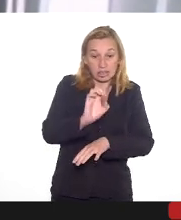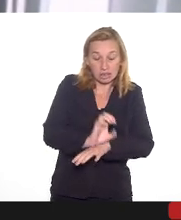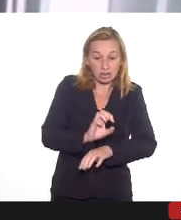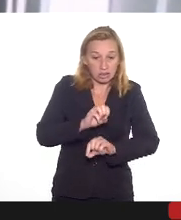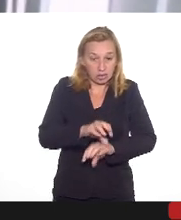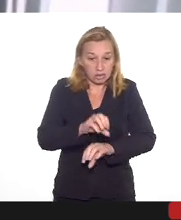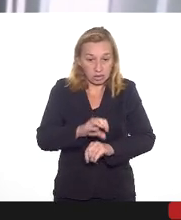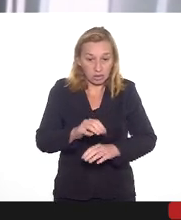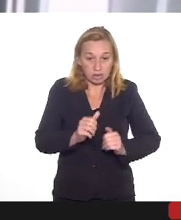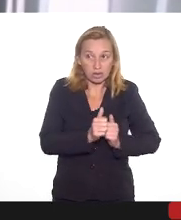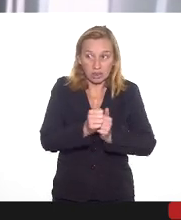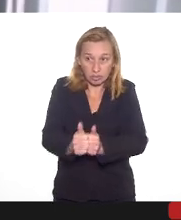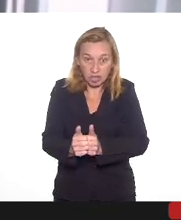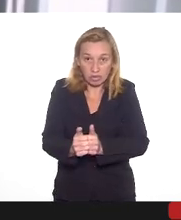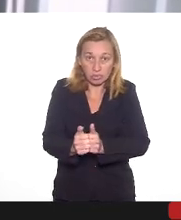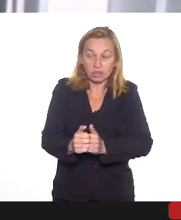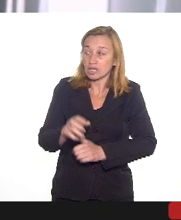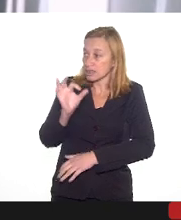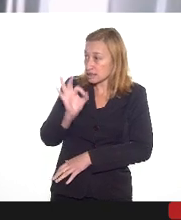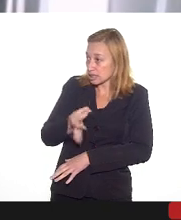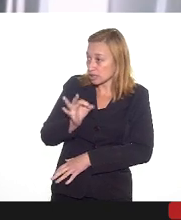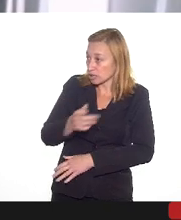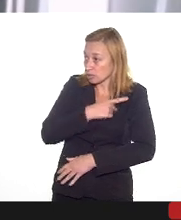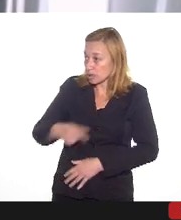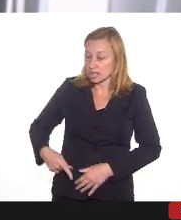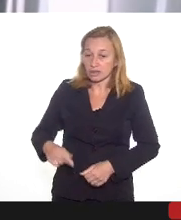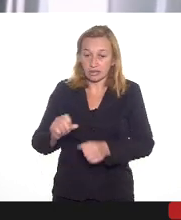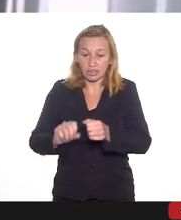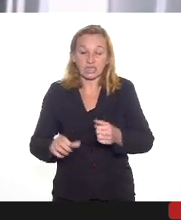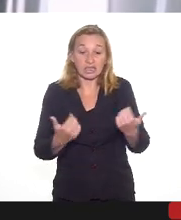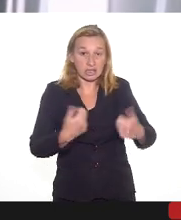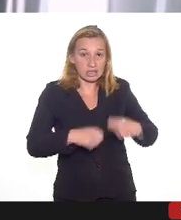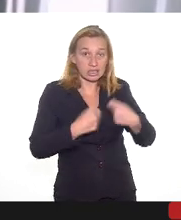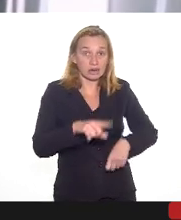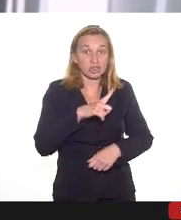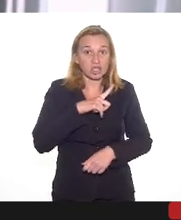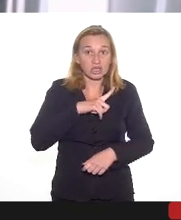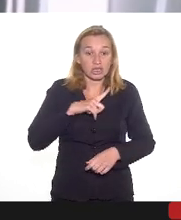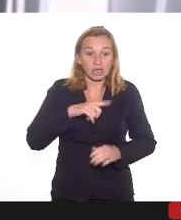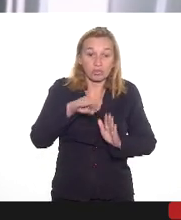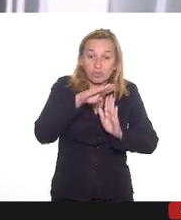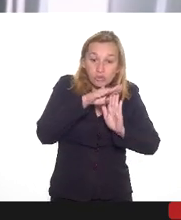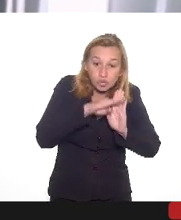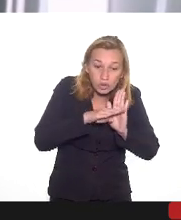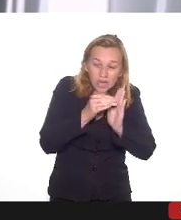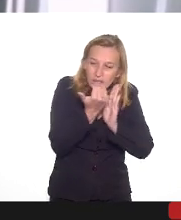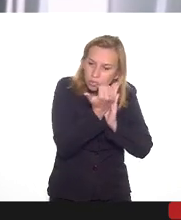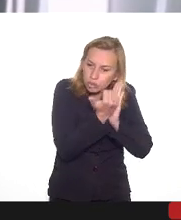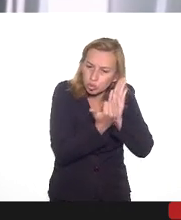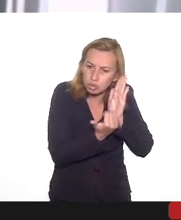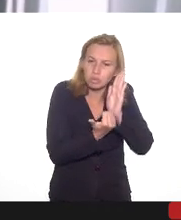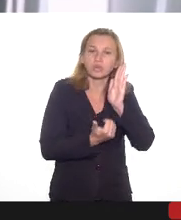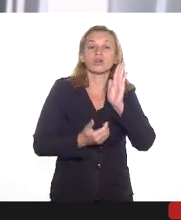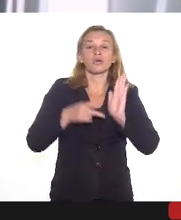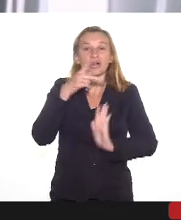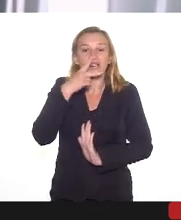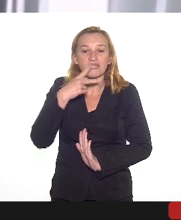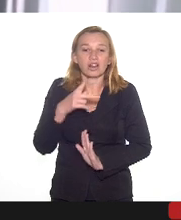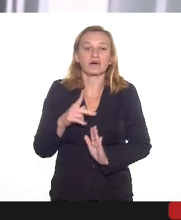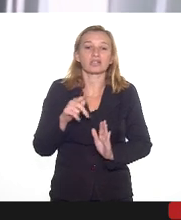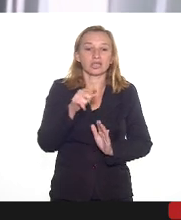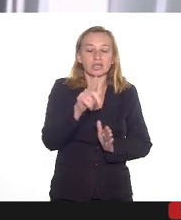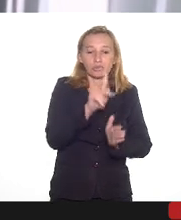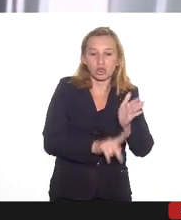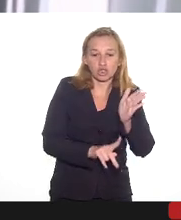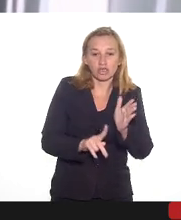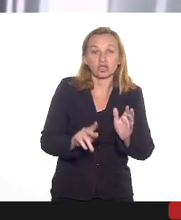um dos encaminhamentos que Vossa Excelência vai fazer, eu reitero a necessidade de termos uma agenda específica para tratarmos desse projeto de